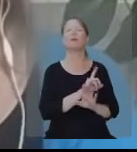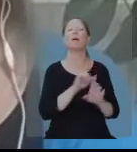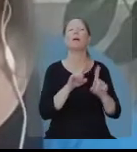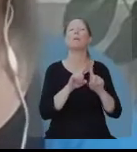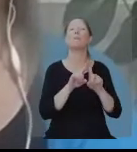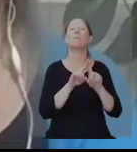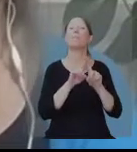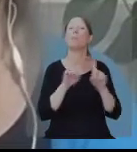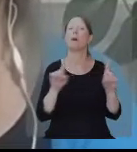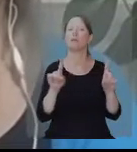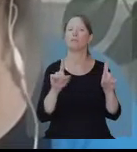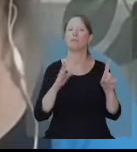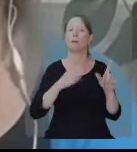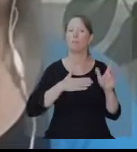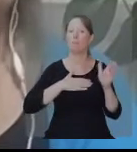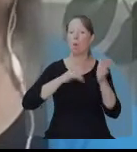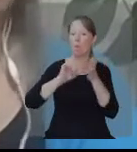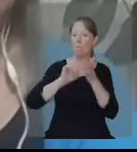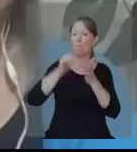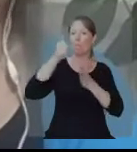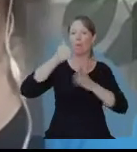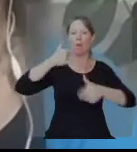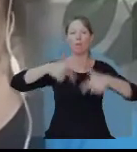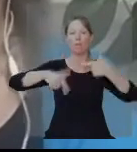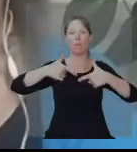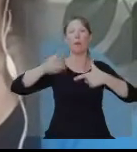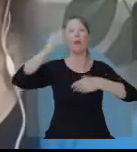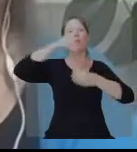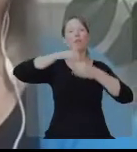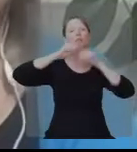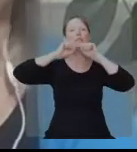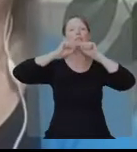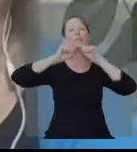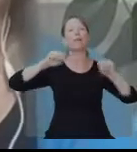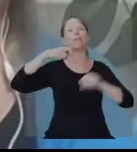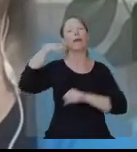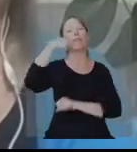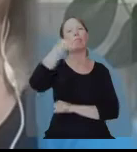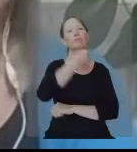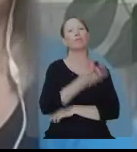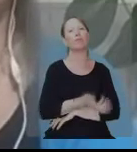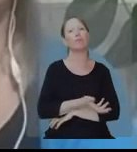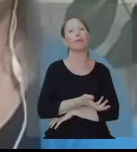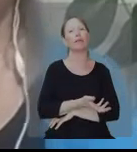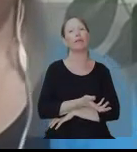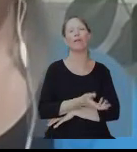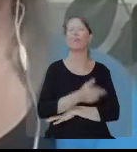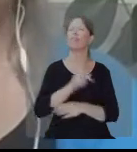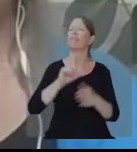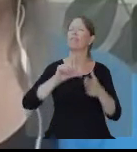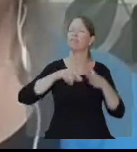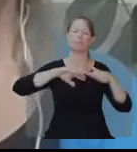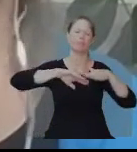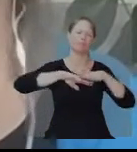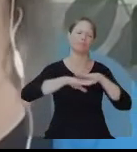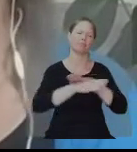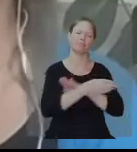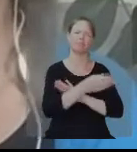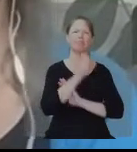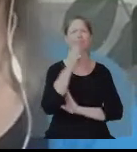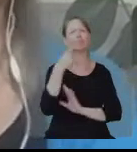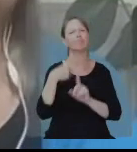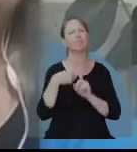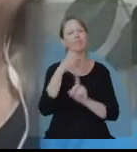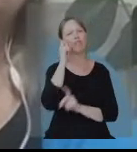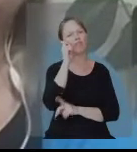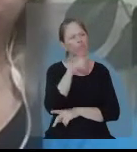Mas é aí, isso, Mari, né? Mari, meu primeiro emprego foi num consultório dentário. Aí você perdeu o medo. É. Perdi totalmente, porque daí eu